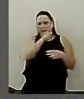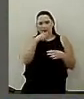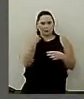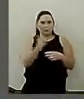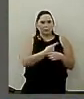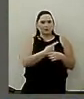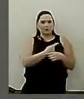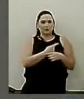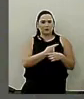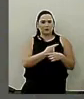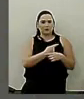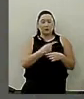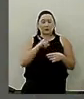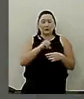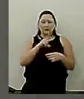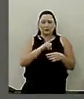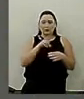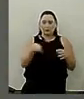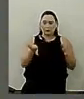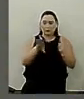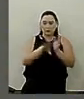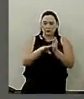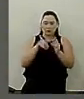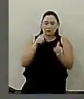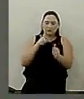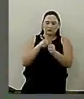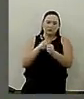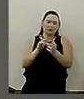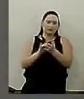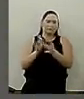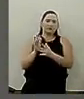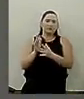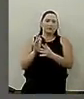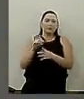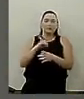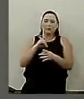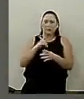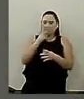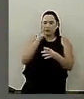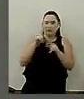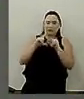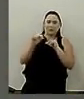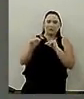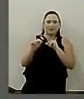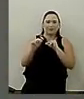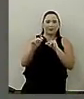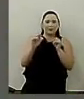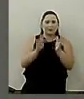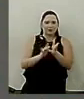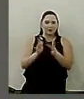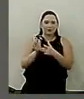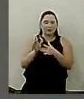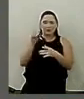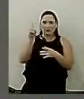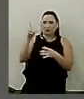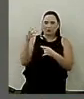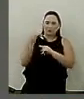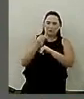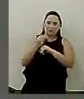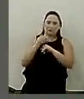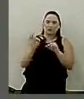nós, nós, em vez de chegarmos mais para perto dele, nós fugimos reclamando de que ele não cuida da